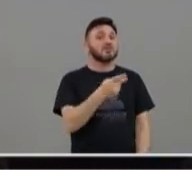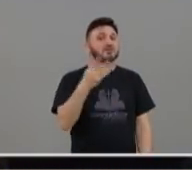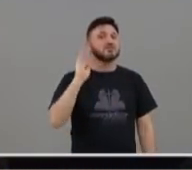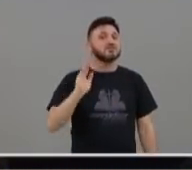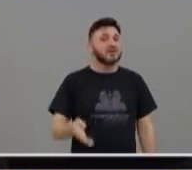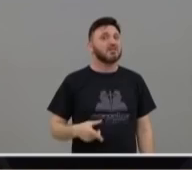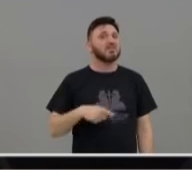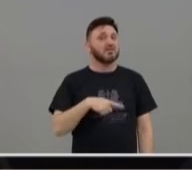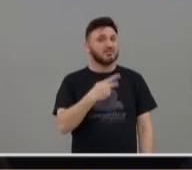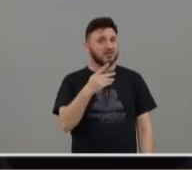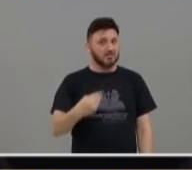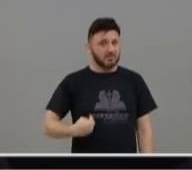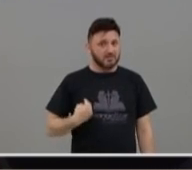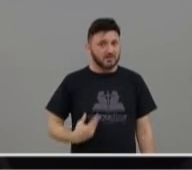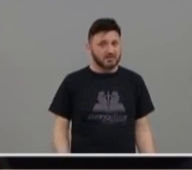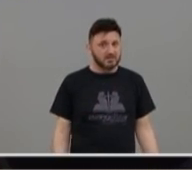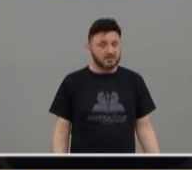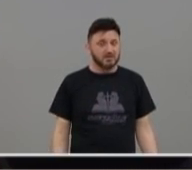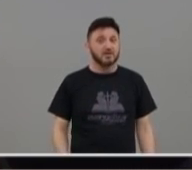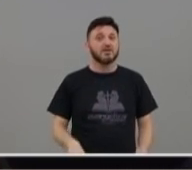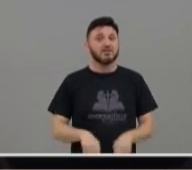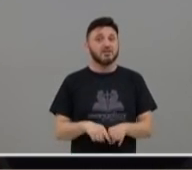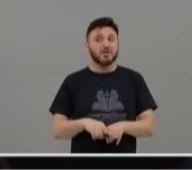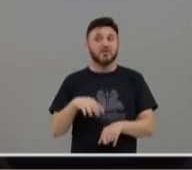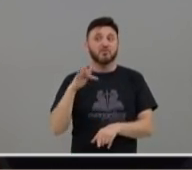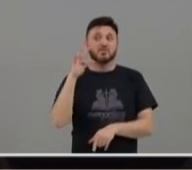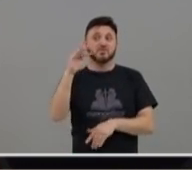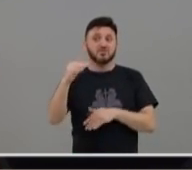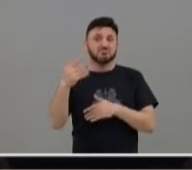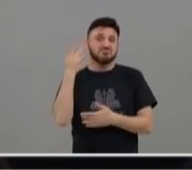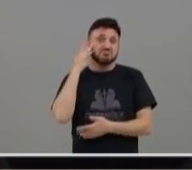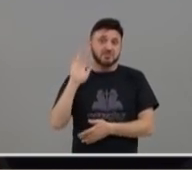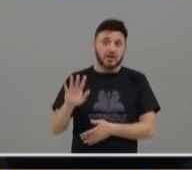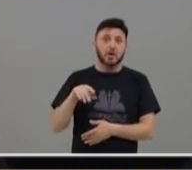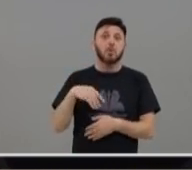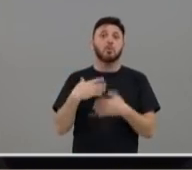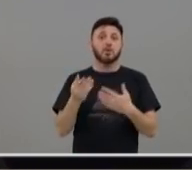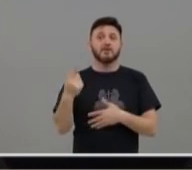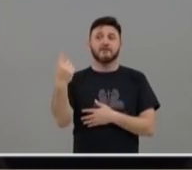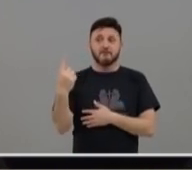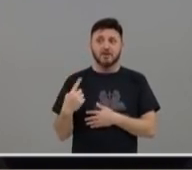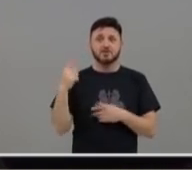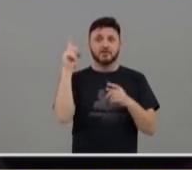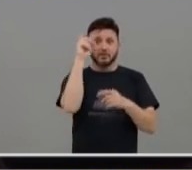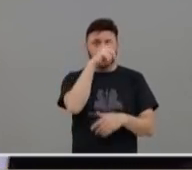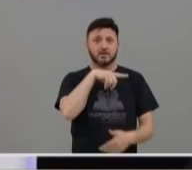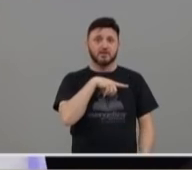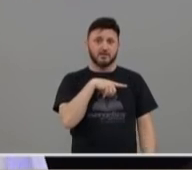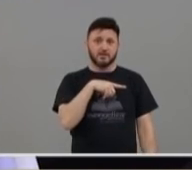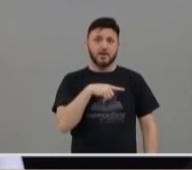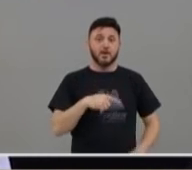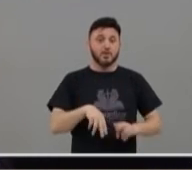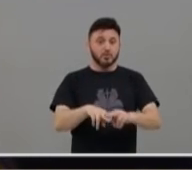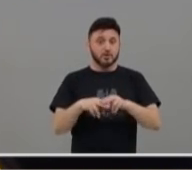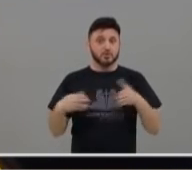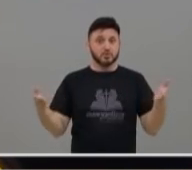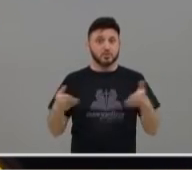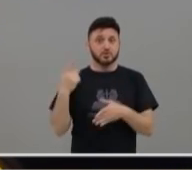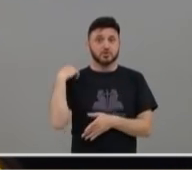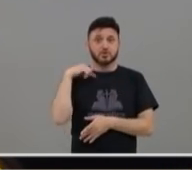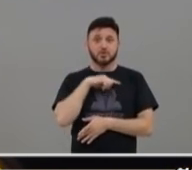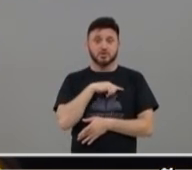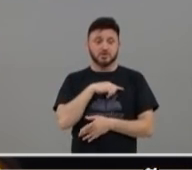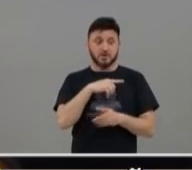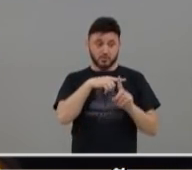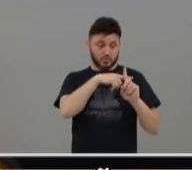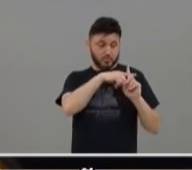Quantas cruzes? E quantas virão ainda? É por isso que nós colocamos tudo diante dele. Nessa cruz nós